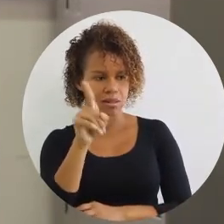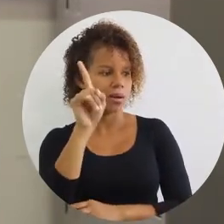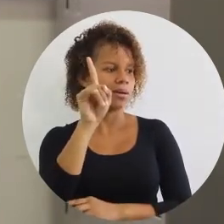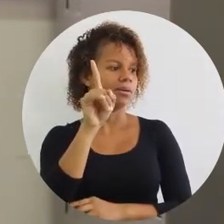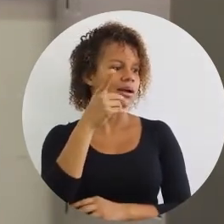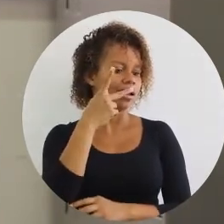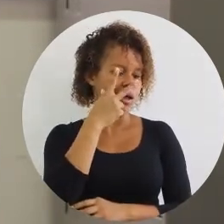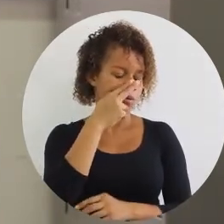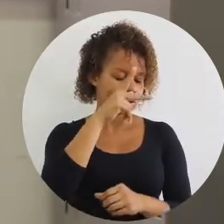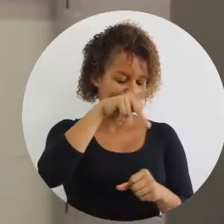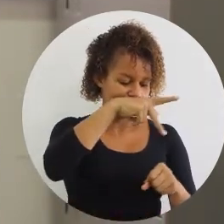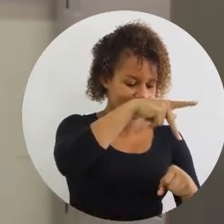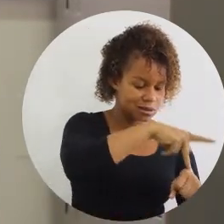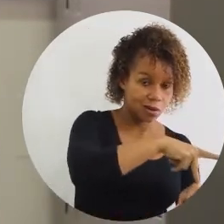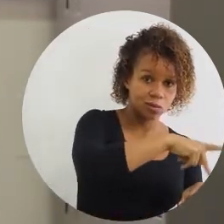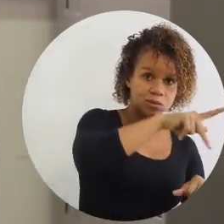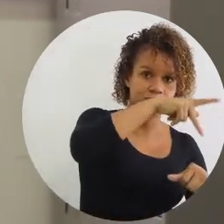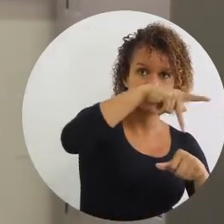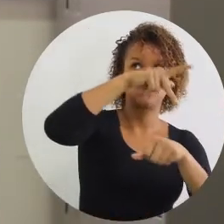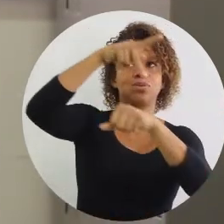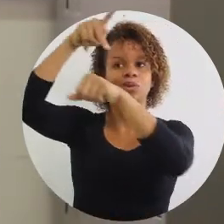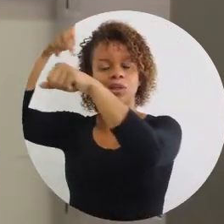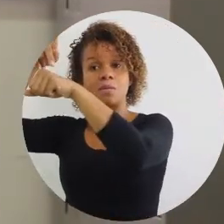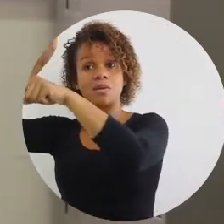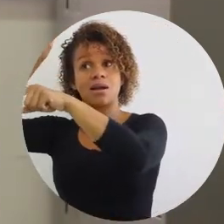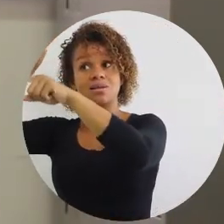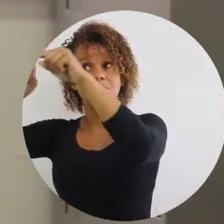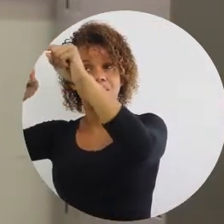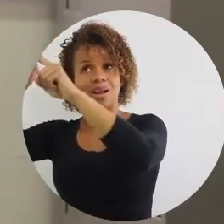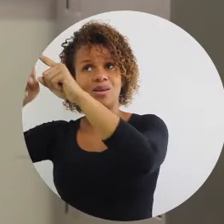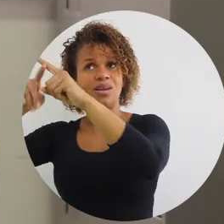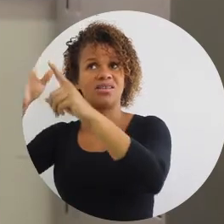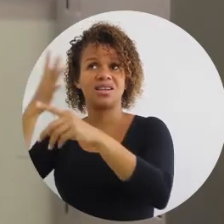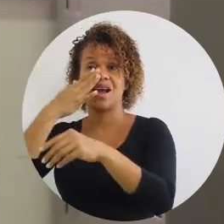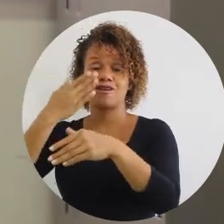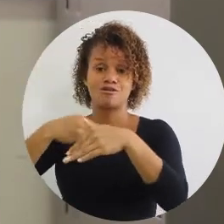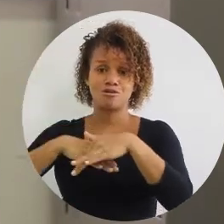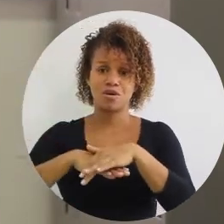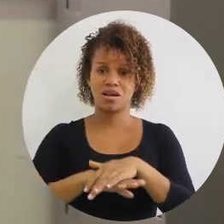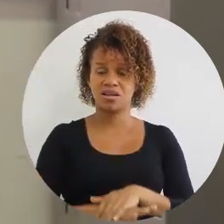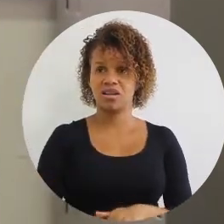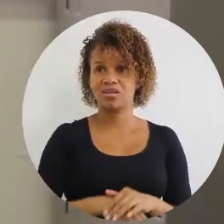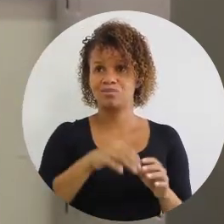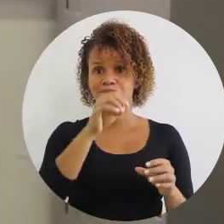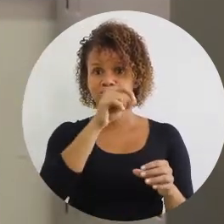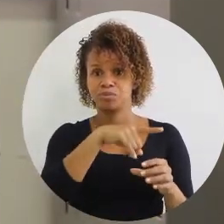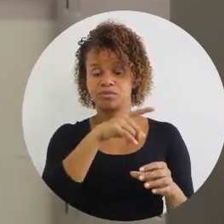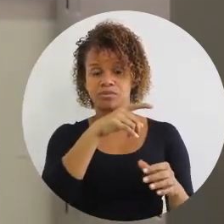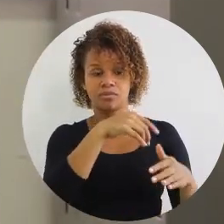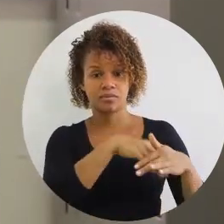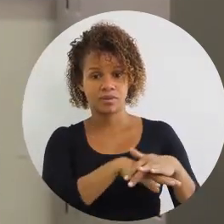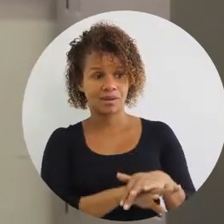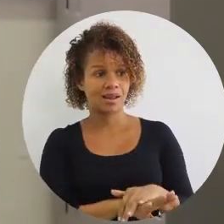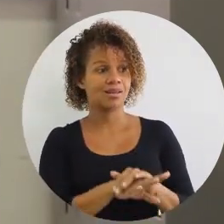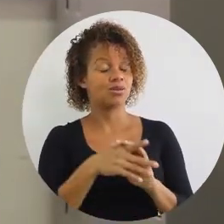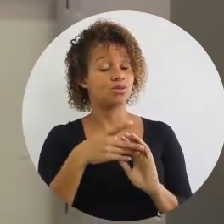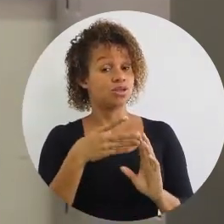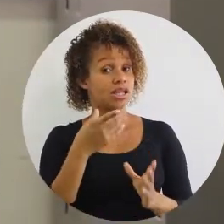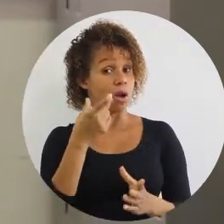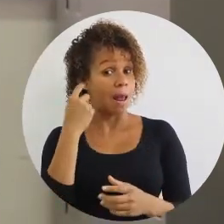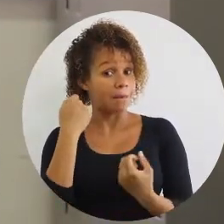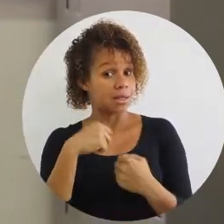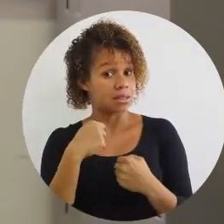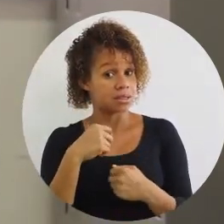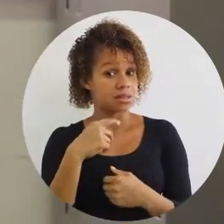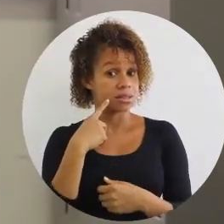de exportação, porém essa mercadoria vai estar depositada nesse depósito alfandegário certificado. Então, ela